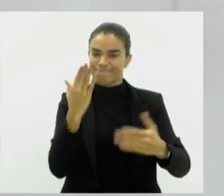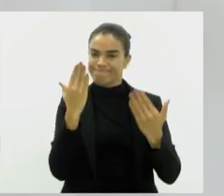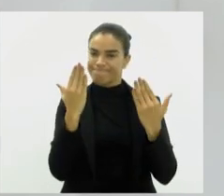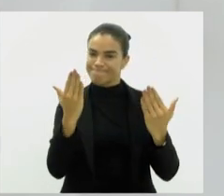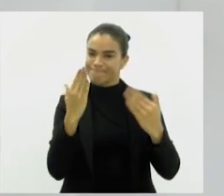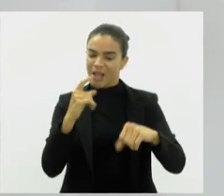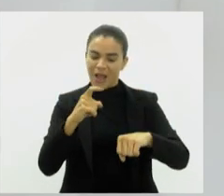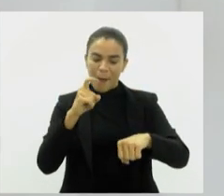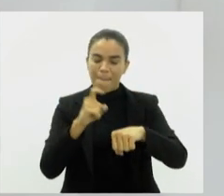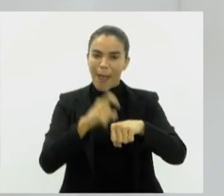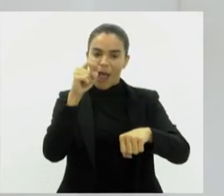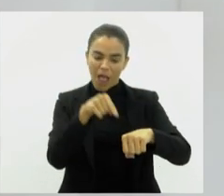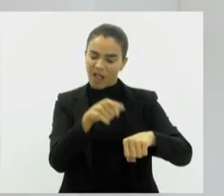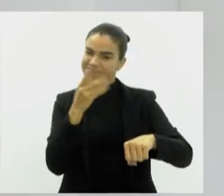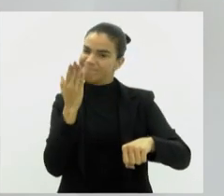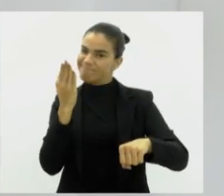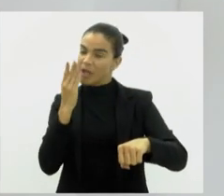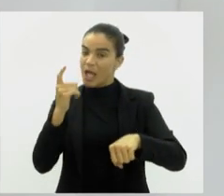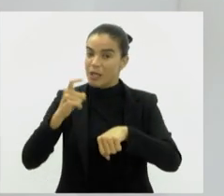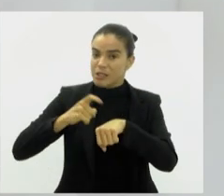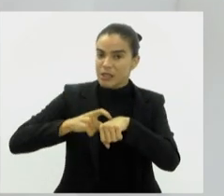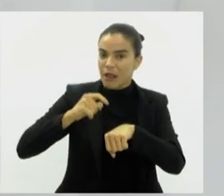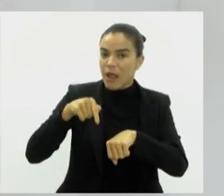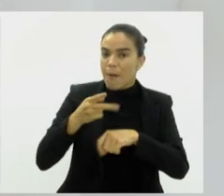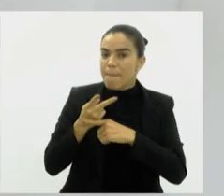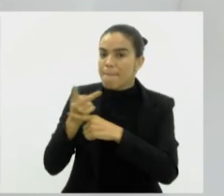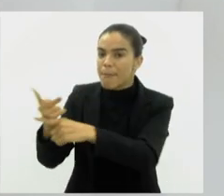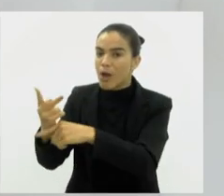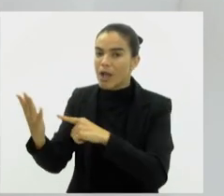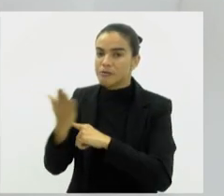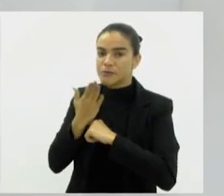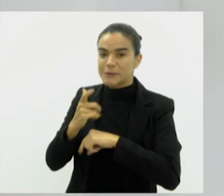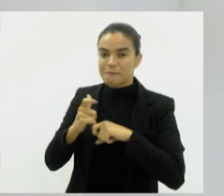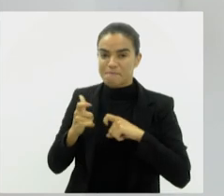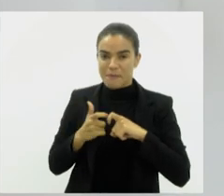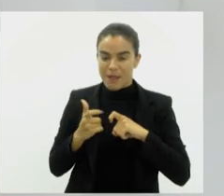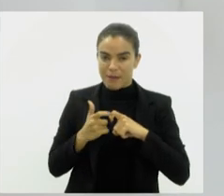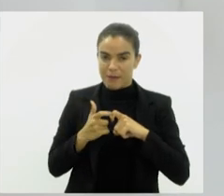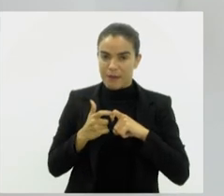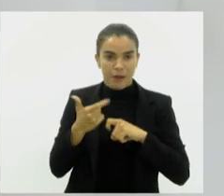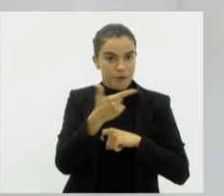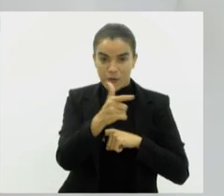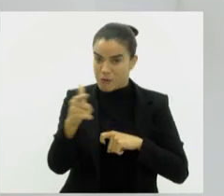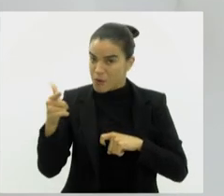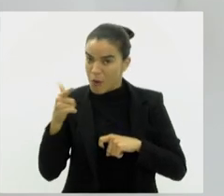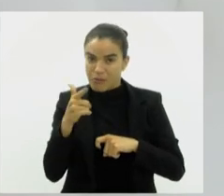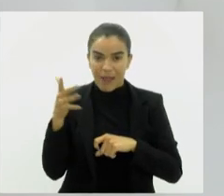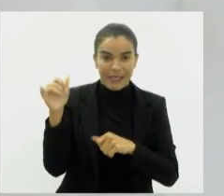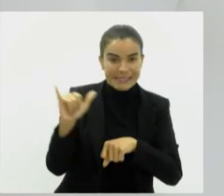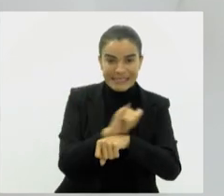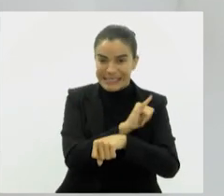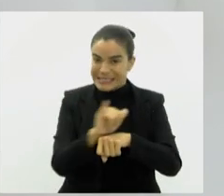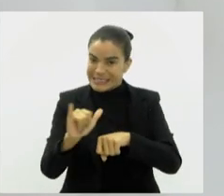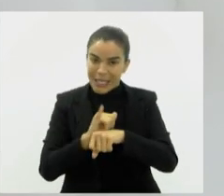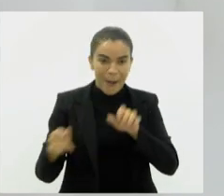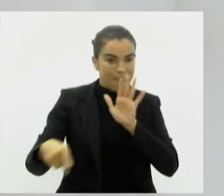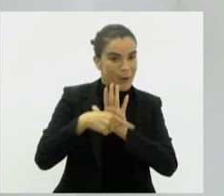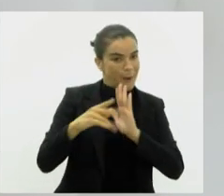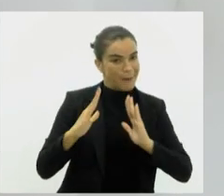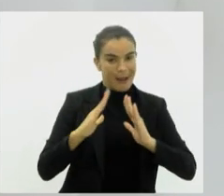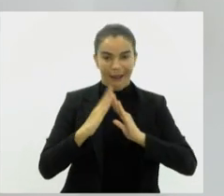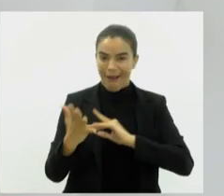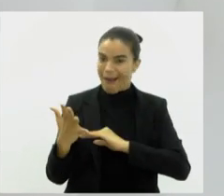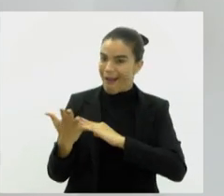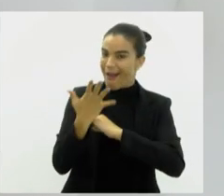acidente por escorpiões, procurar socorro médico imediatamente. Não tem socorro caseiro, tratamento caseiro, que